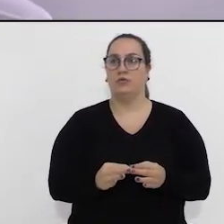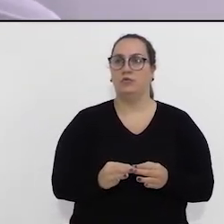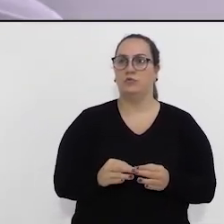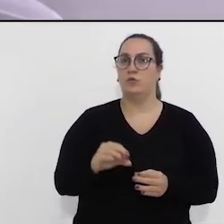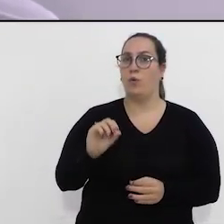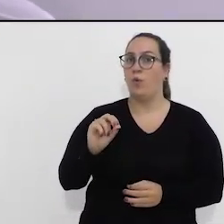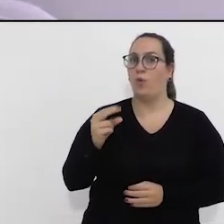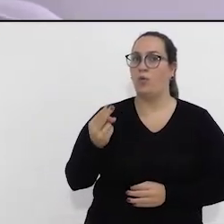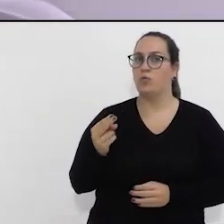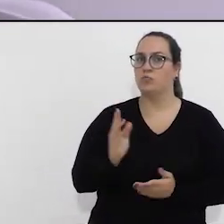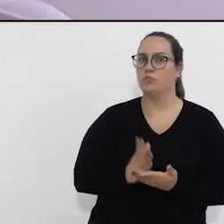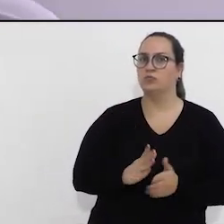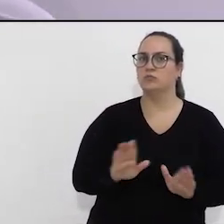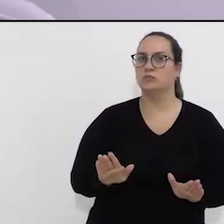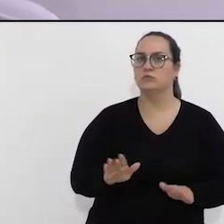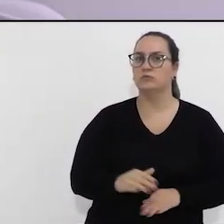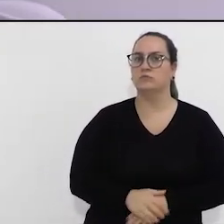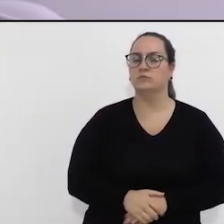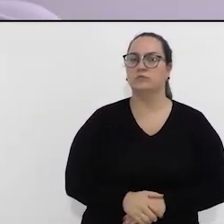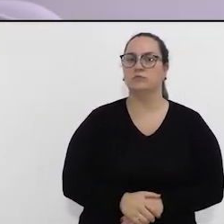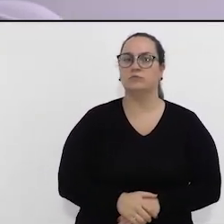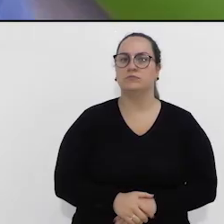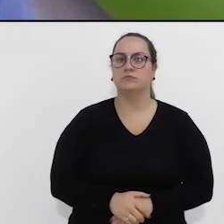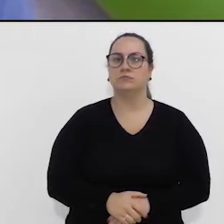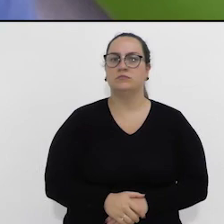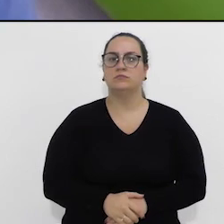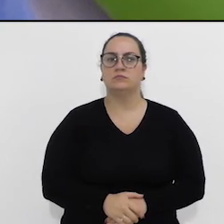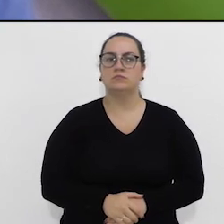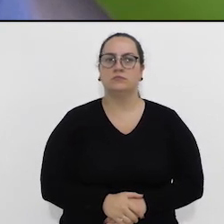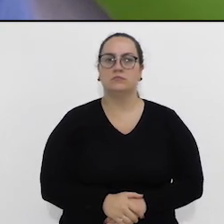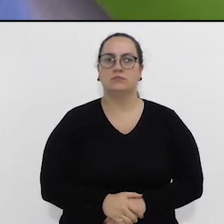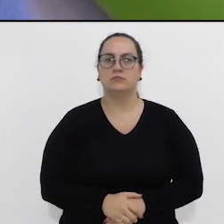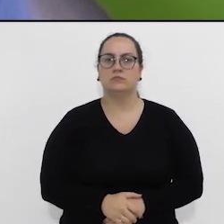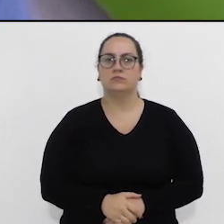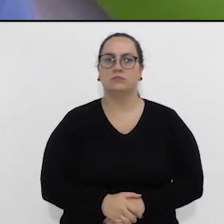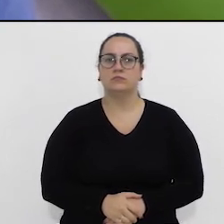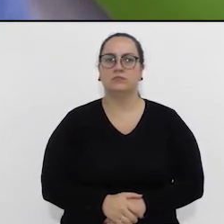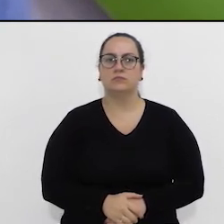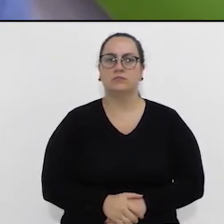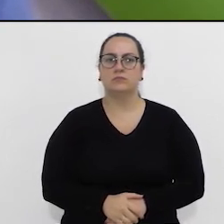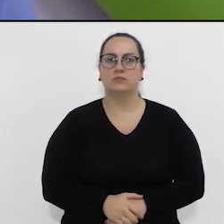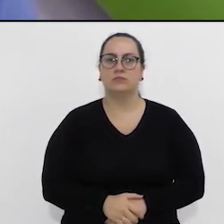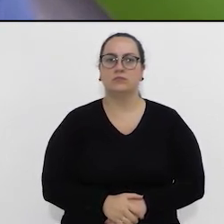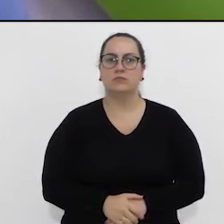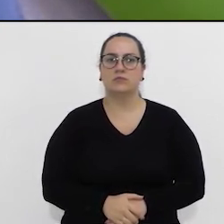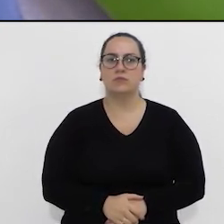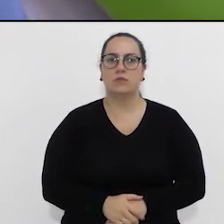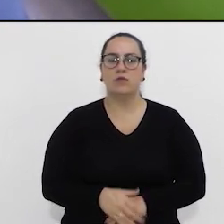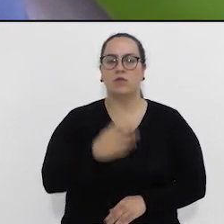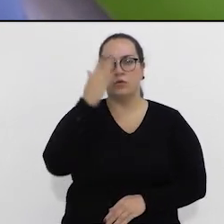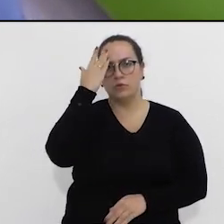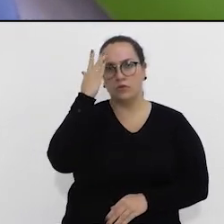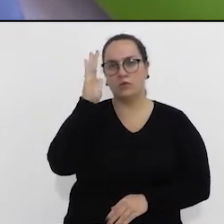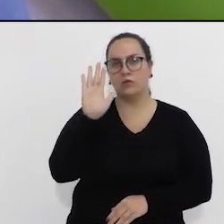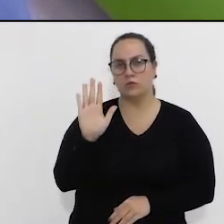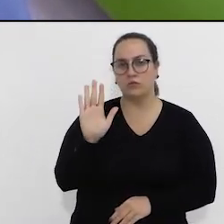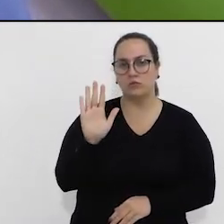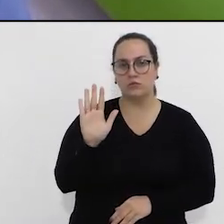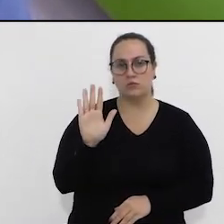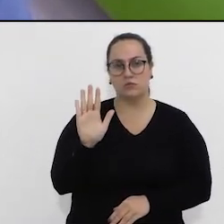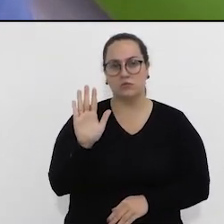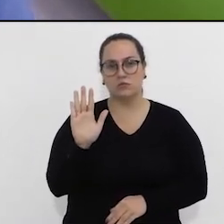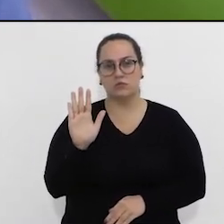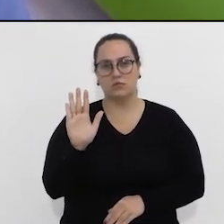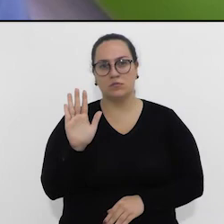seu plano para para esse Doutor vento o senhor já é especialista nessa área por